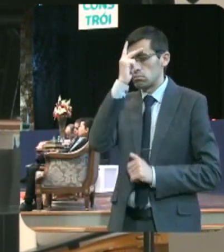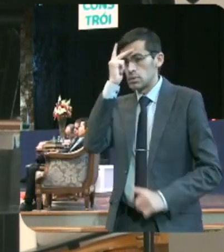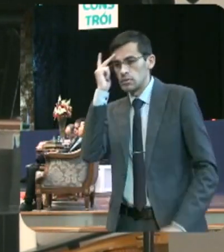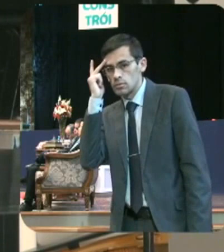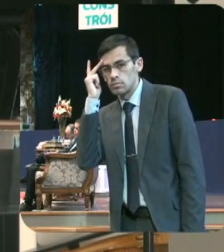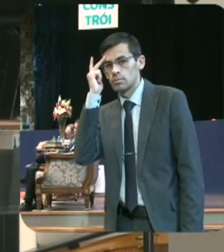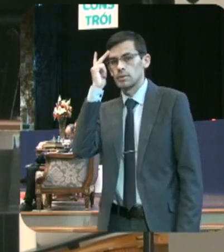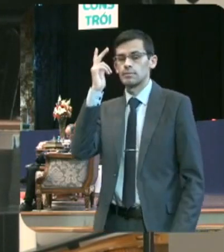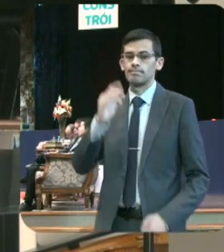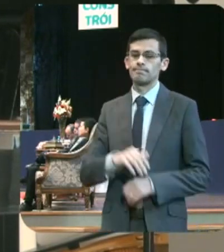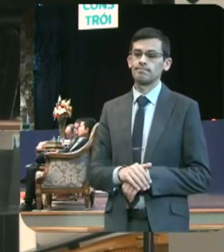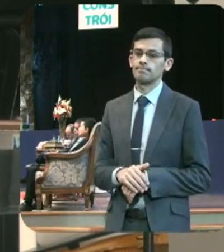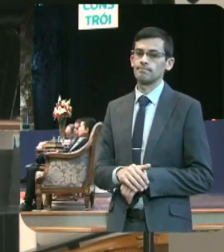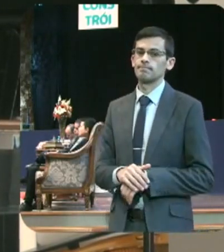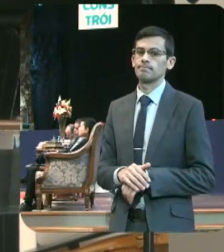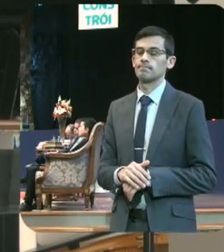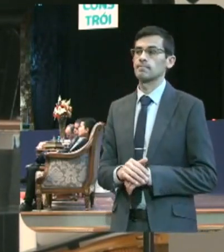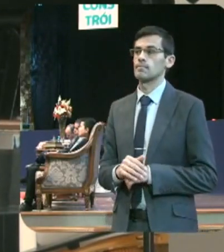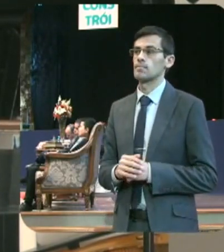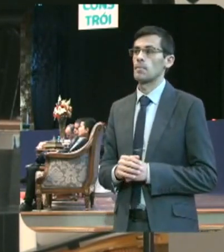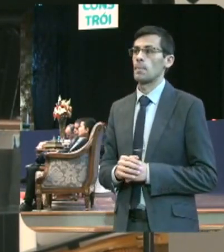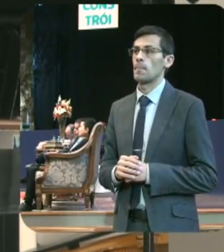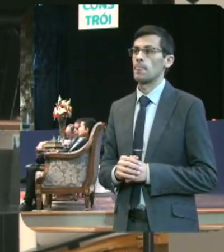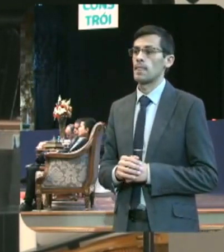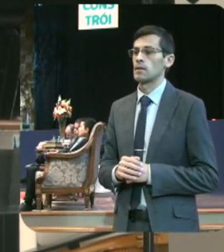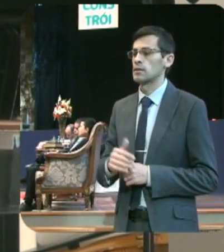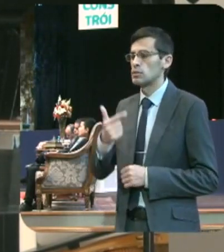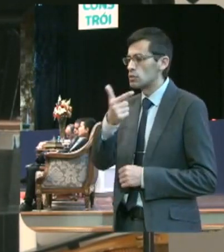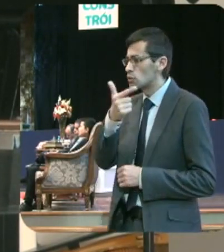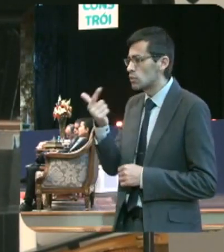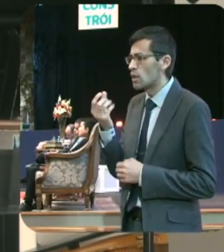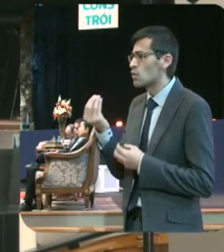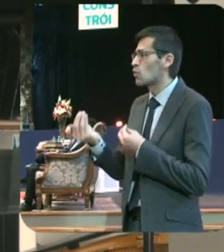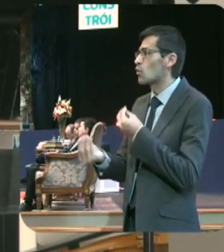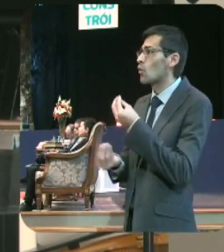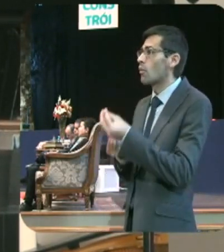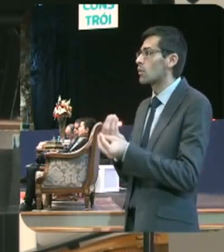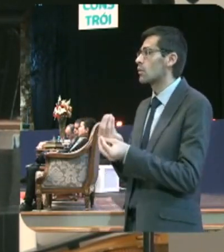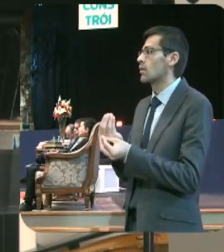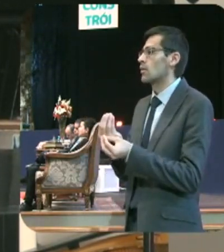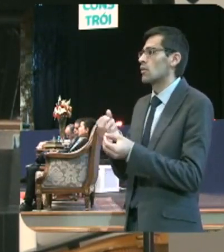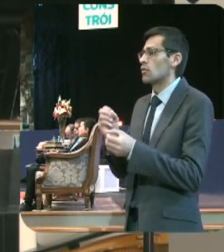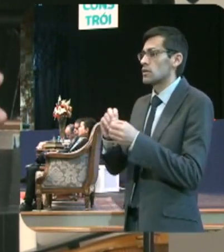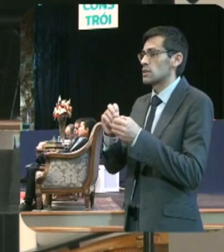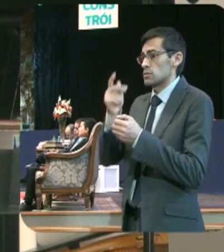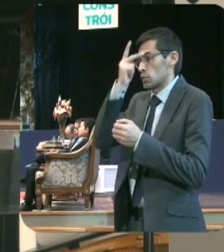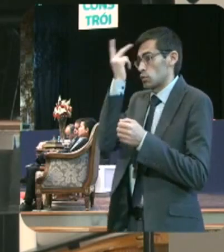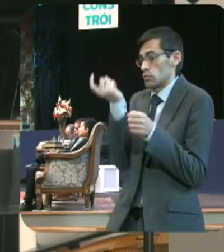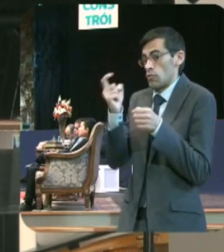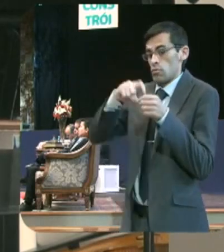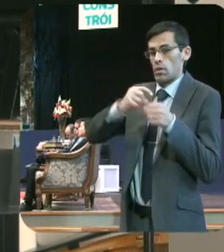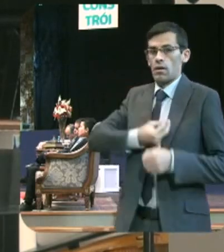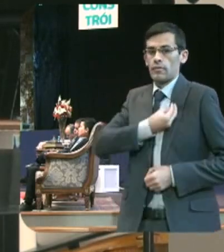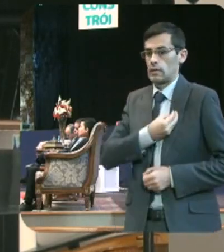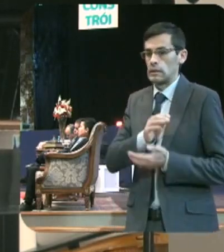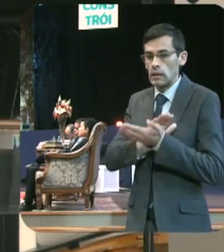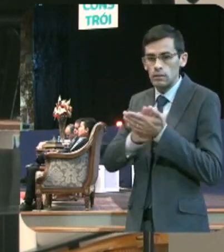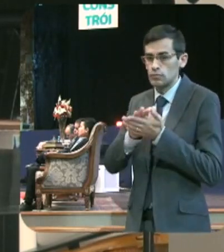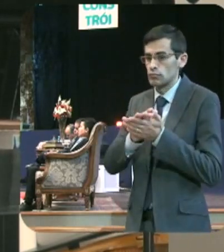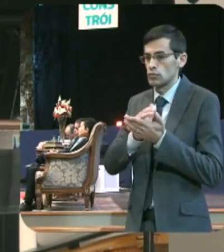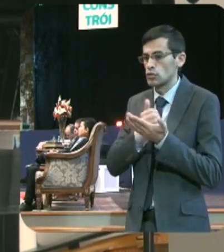pessoas, e eu não tenho como fazer essas pessoas voltarem a